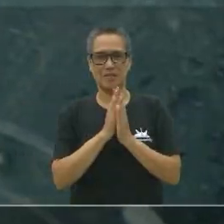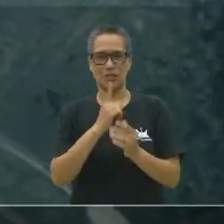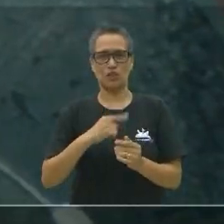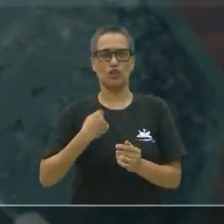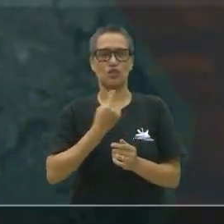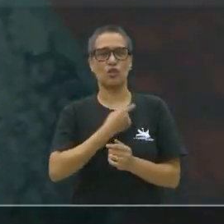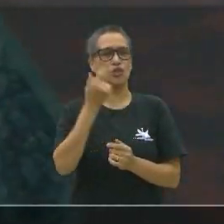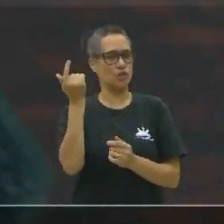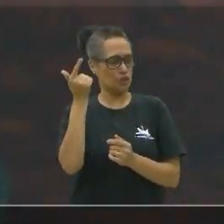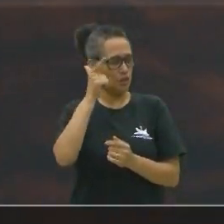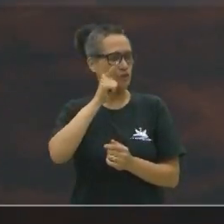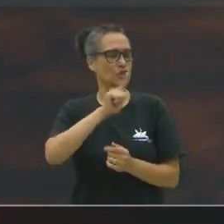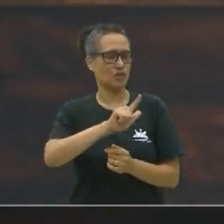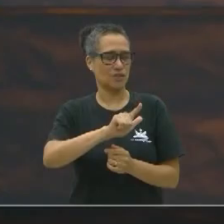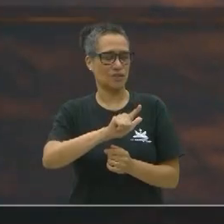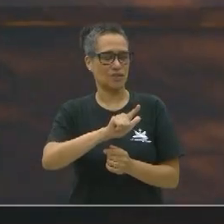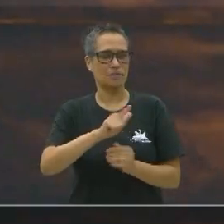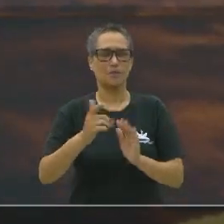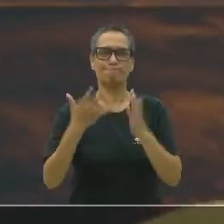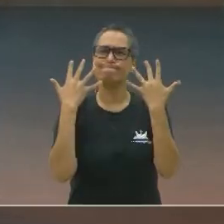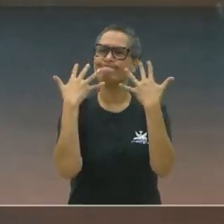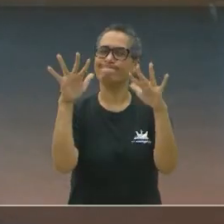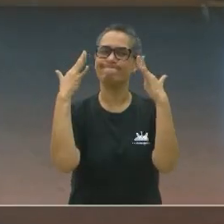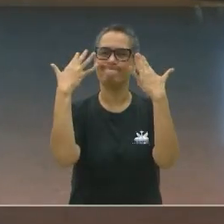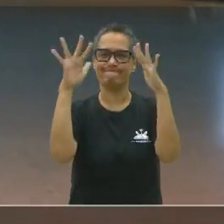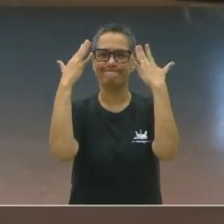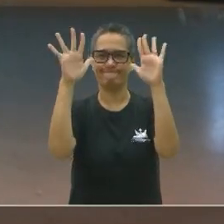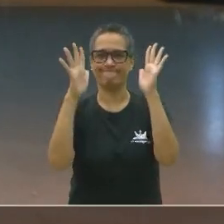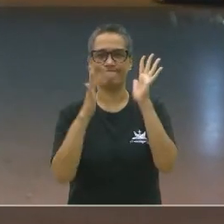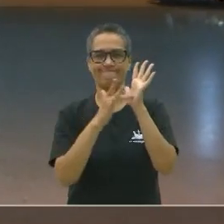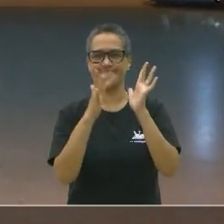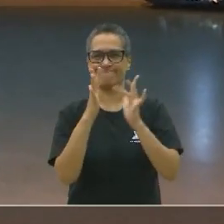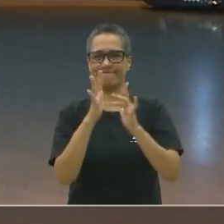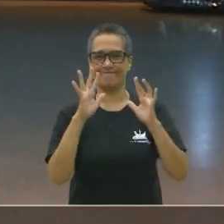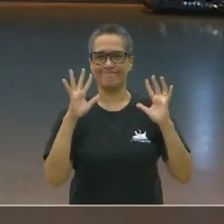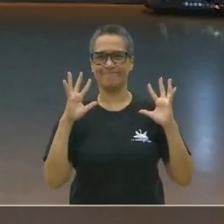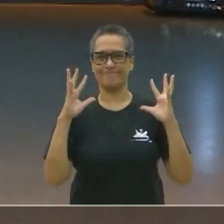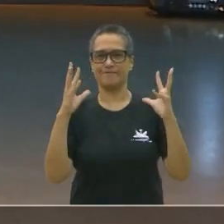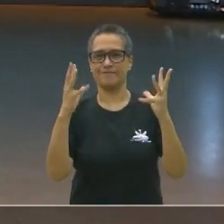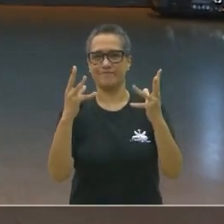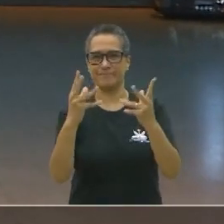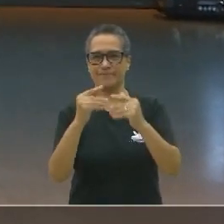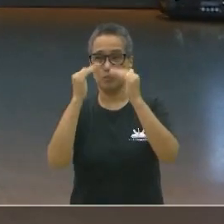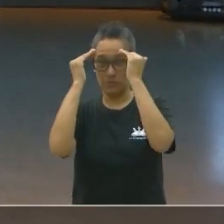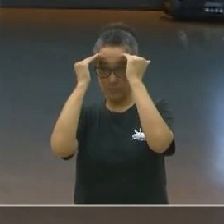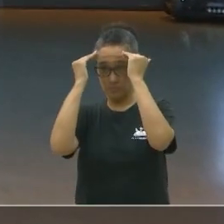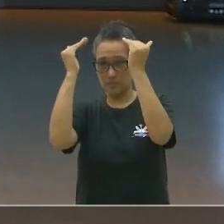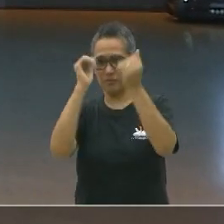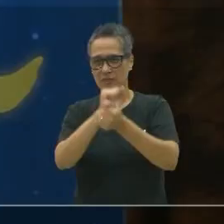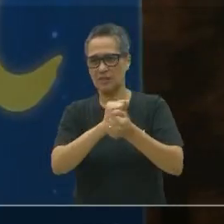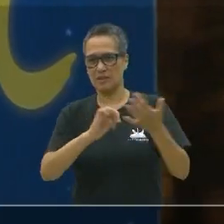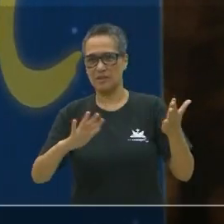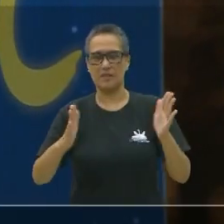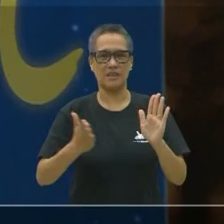podemos, pode aplaudir a Jesus. A Ele toda honra, toda glória, todo louvor.